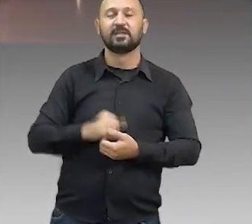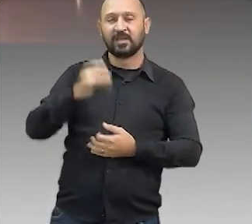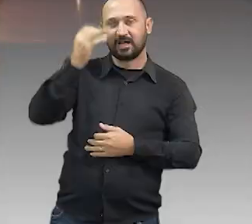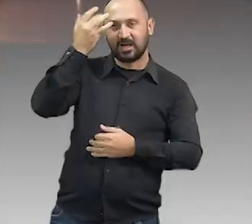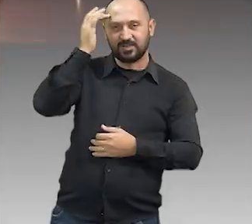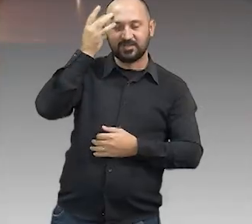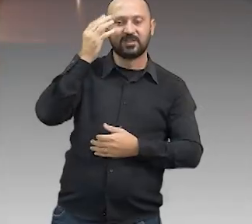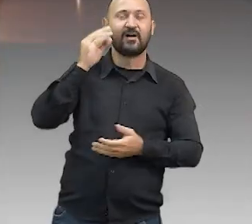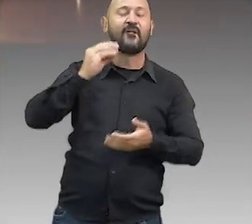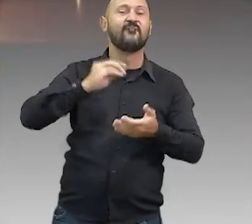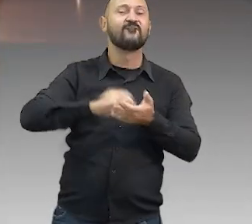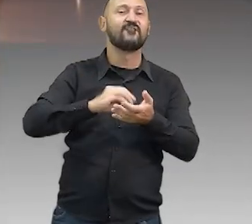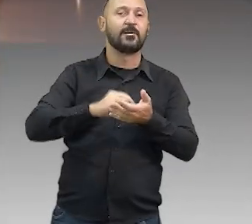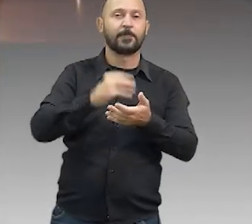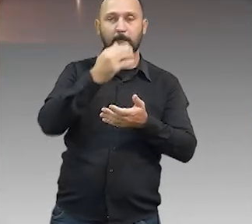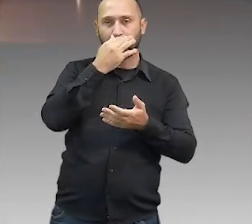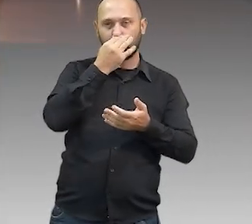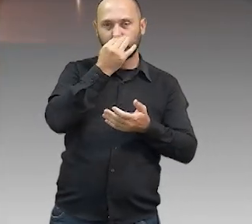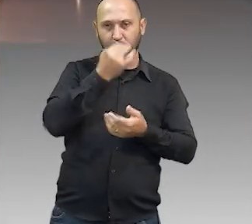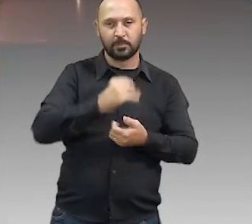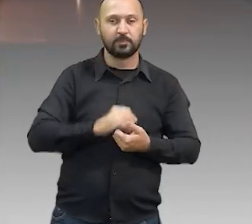esse